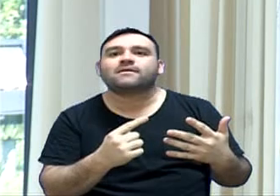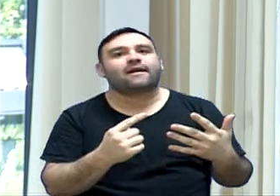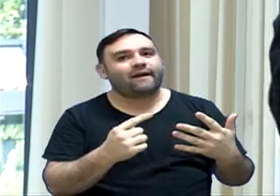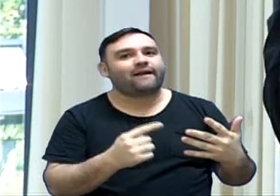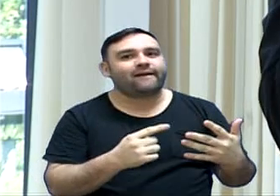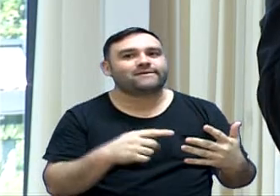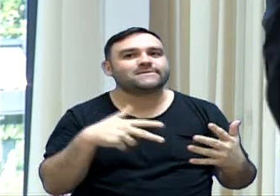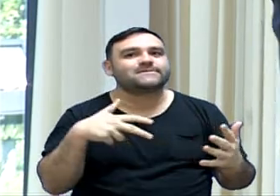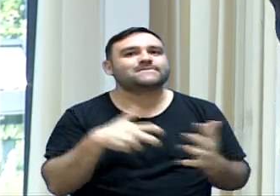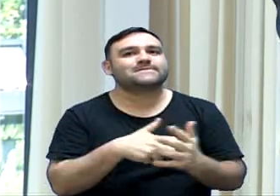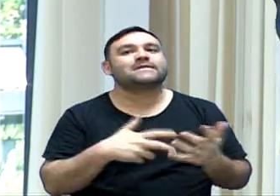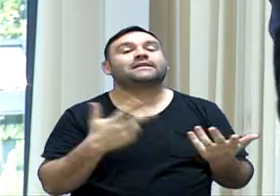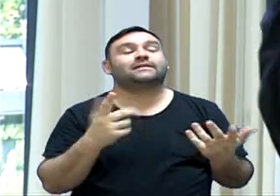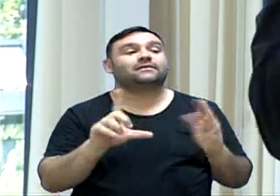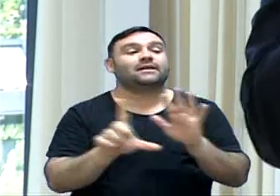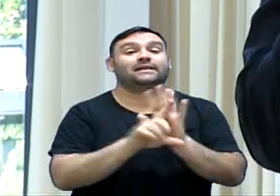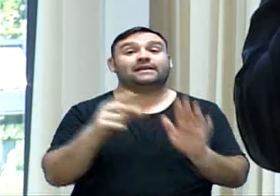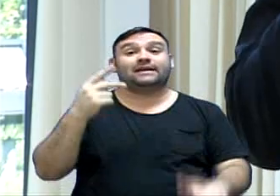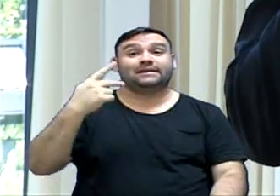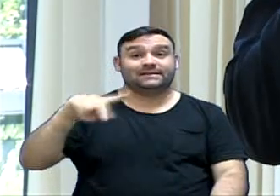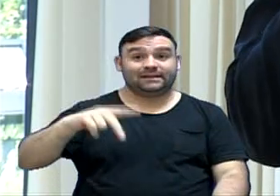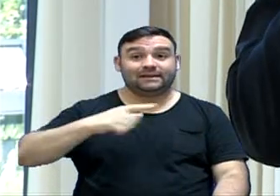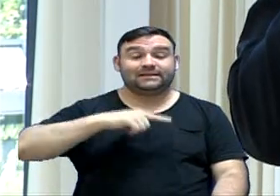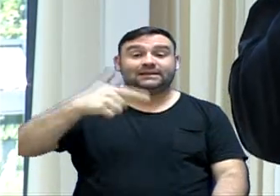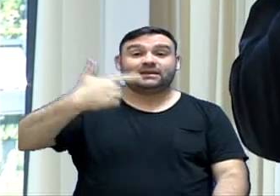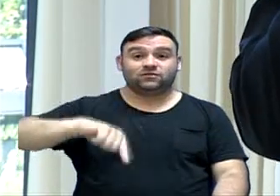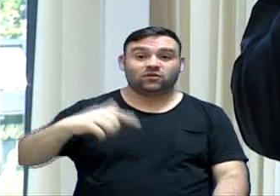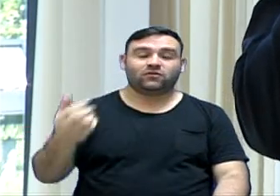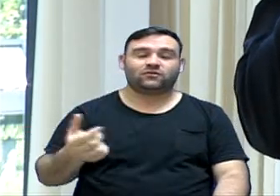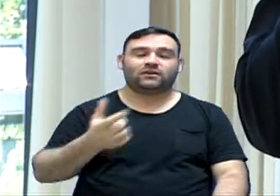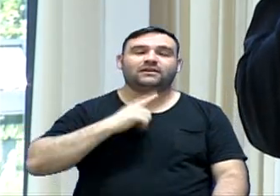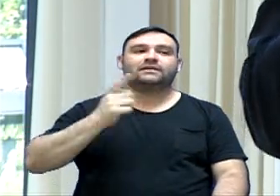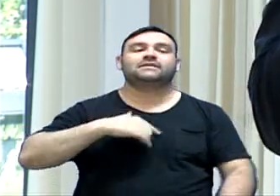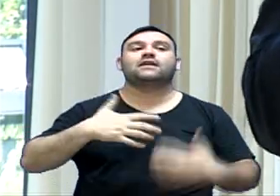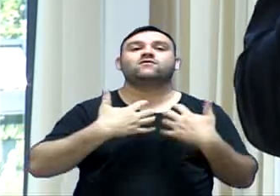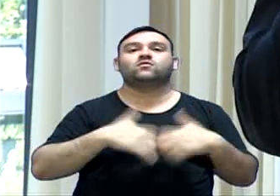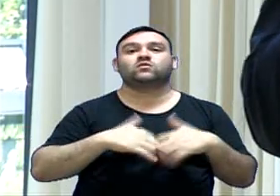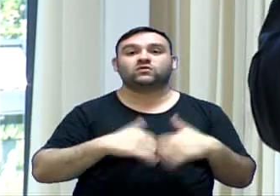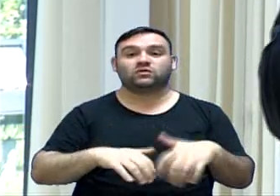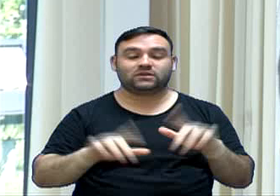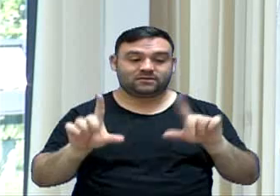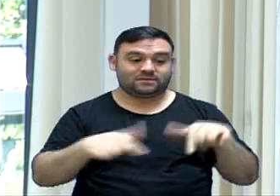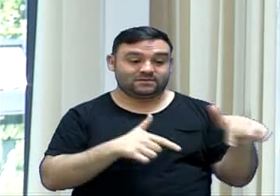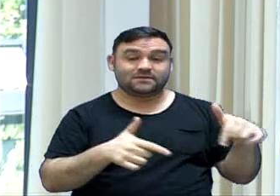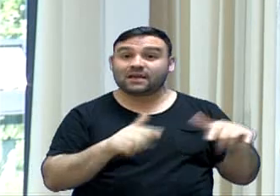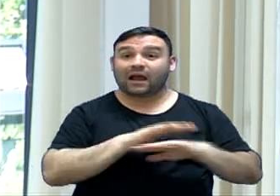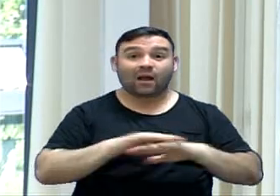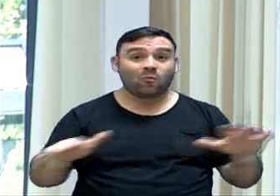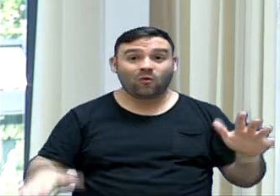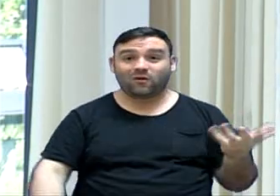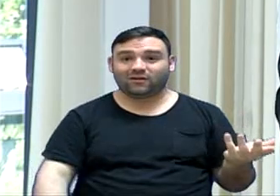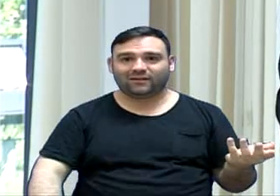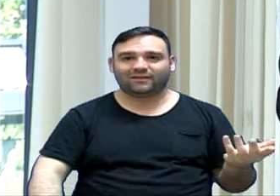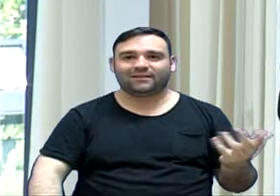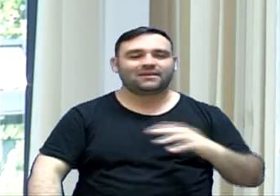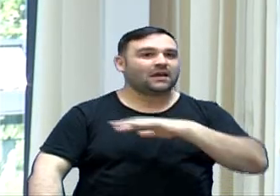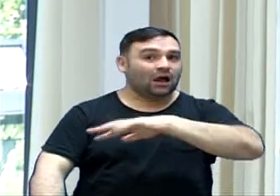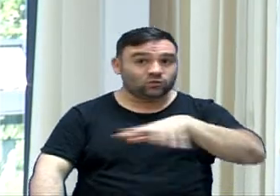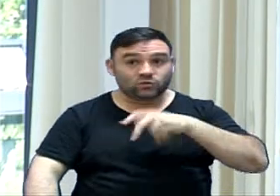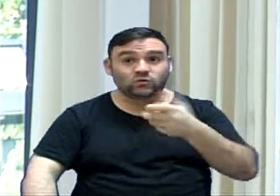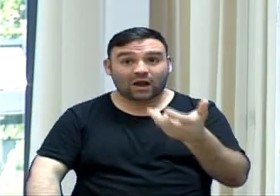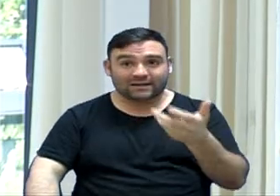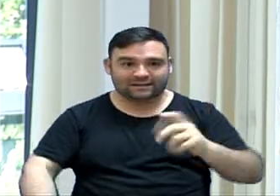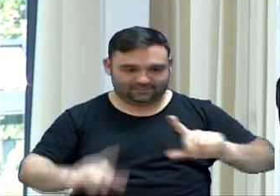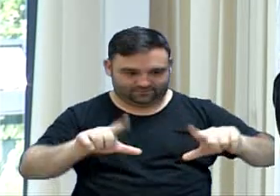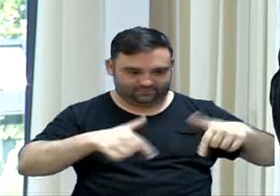vereador linkou a lei dele à renovação do alvará de funcionamento, acabou a alegria. Todo mundo que quiser